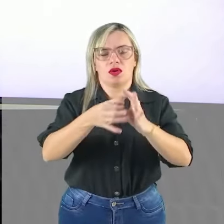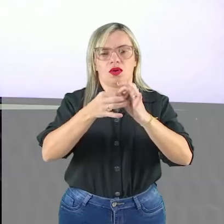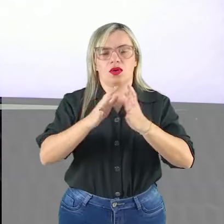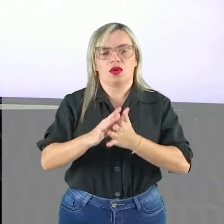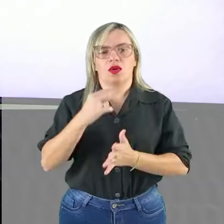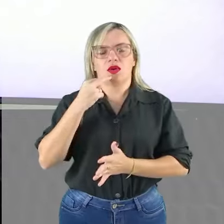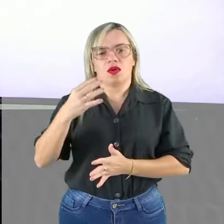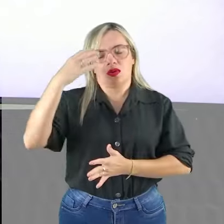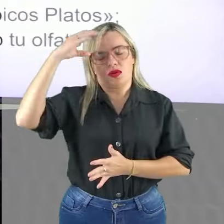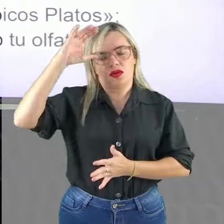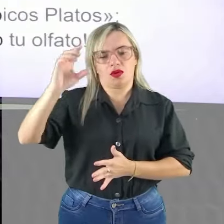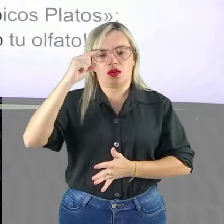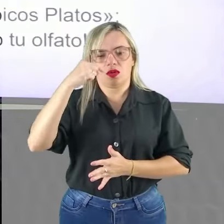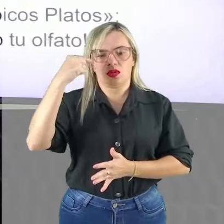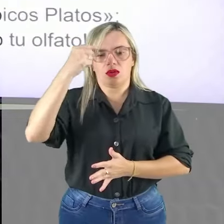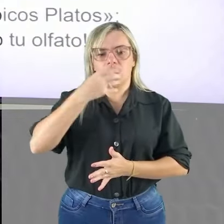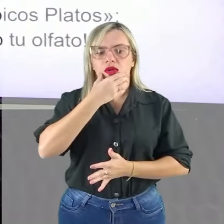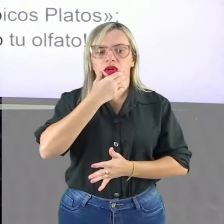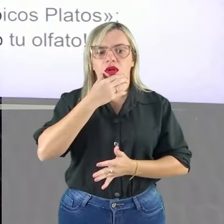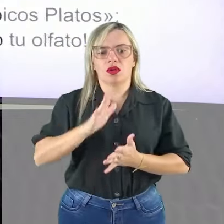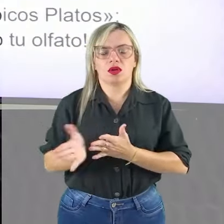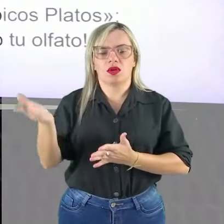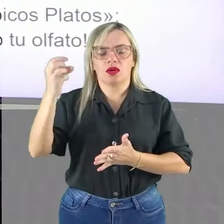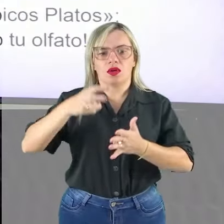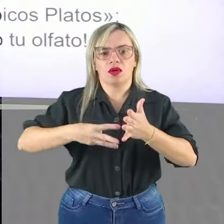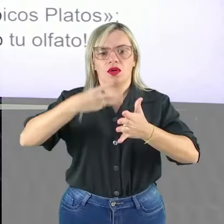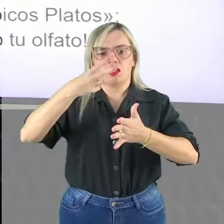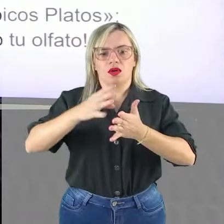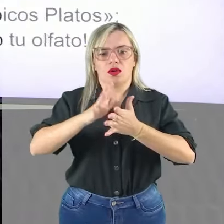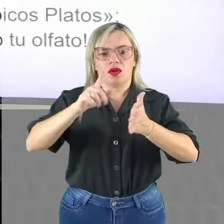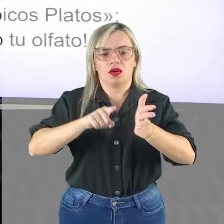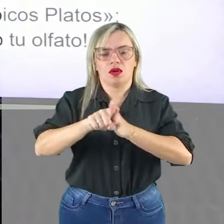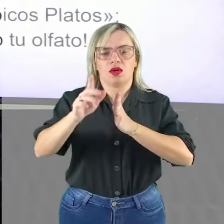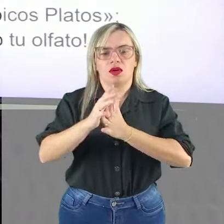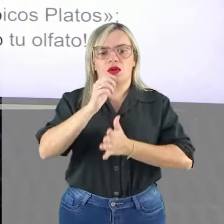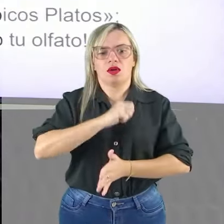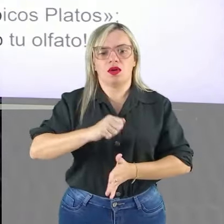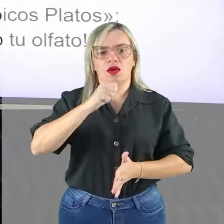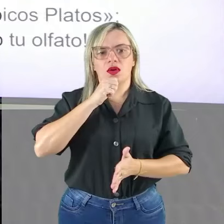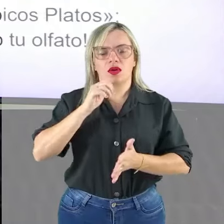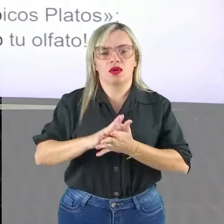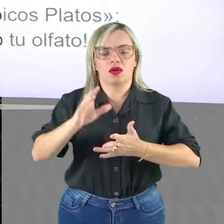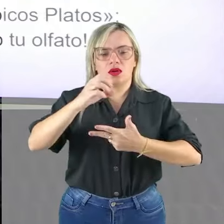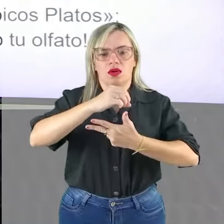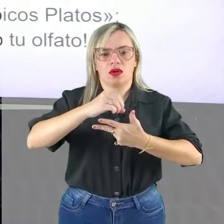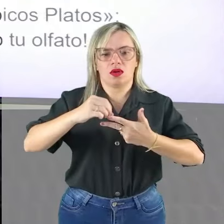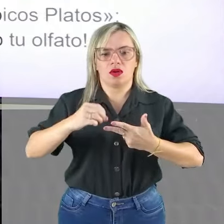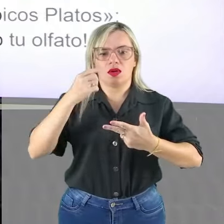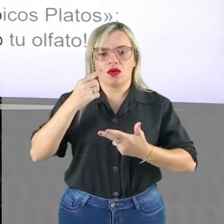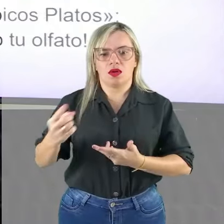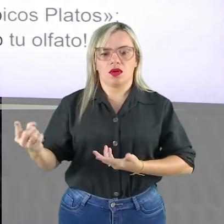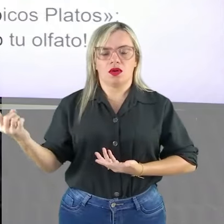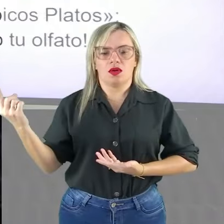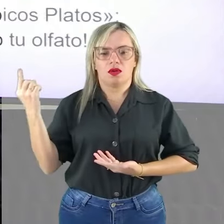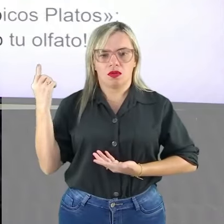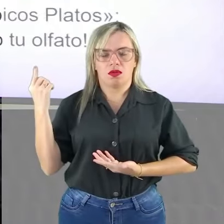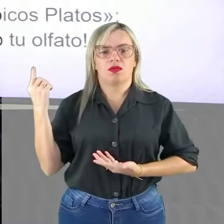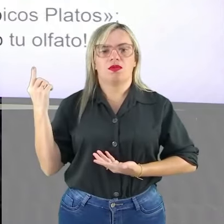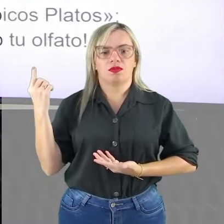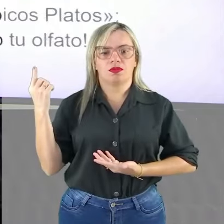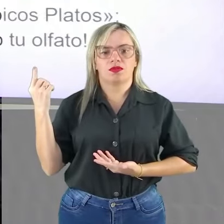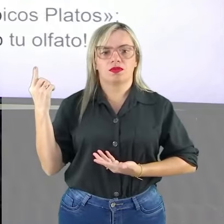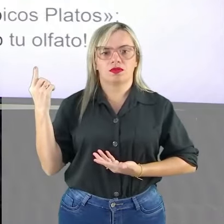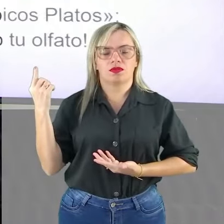cultural belezinha Bora lá paraa nossa terceira questão ainda sobre Enem caramelos em suus